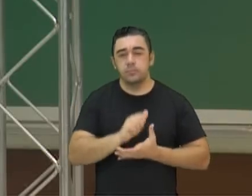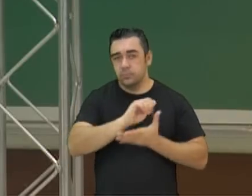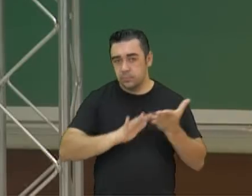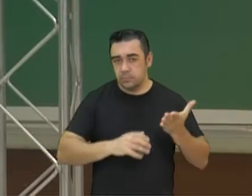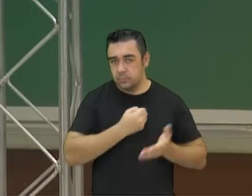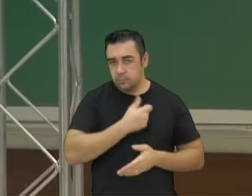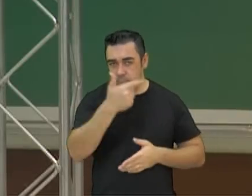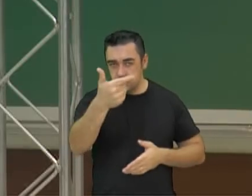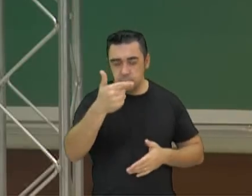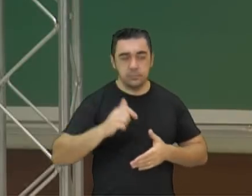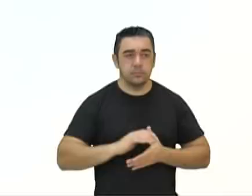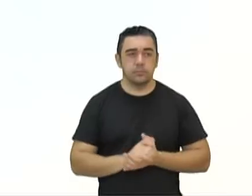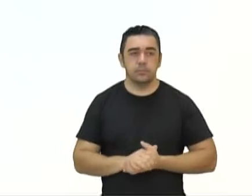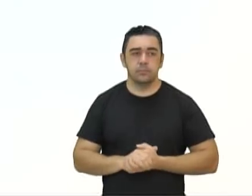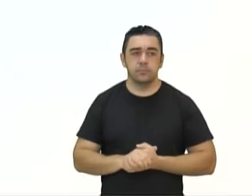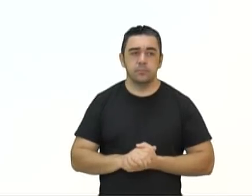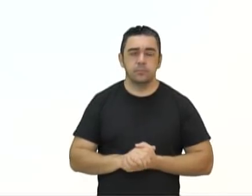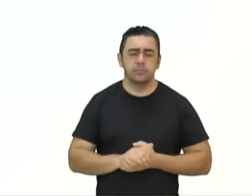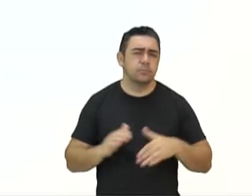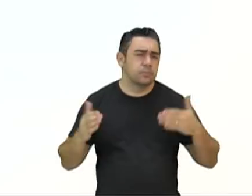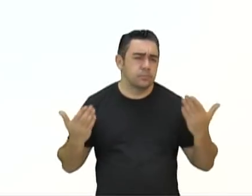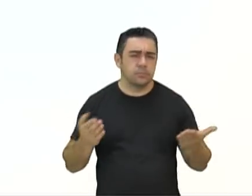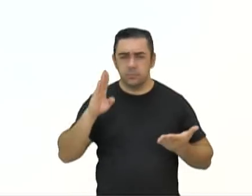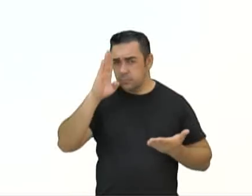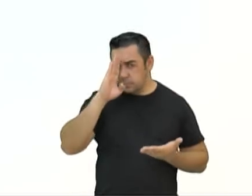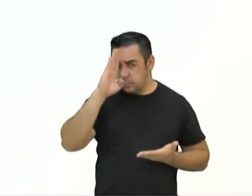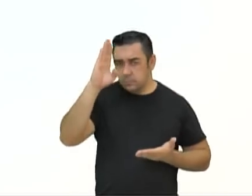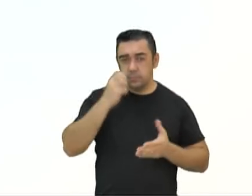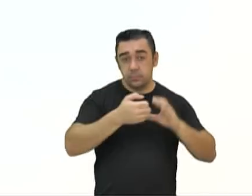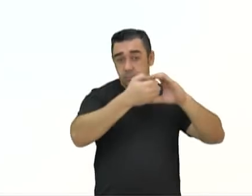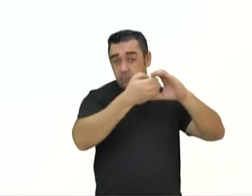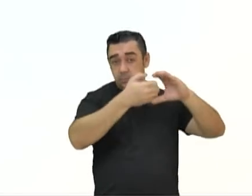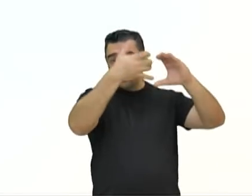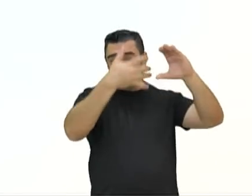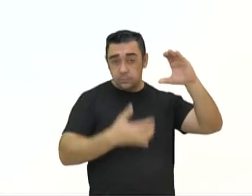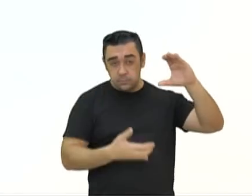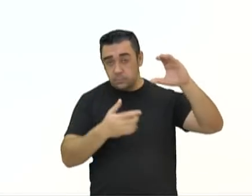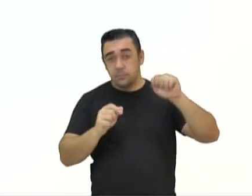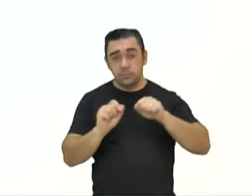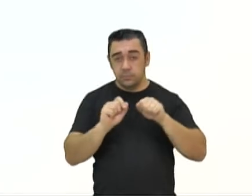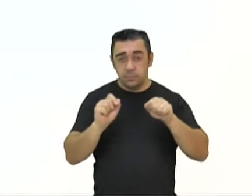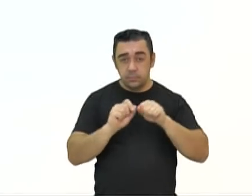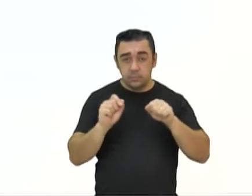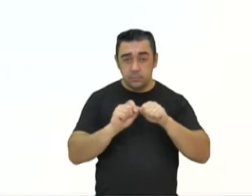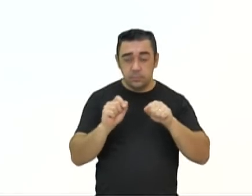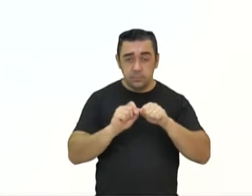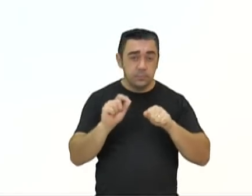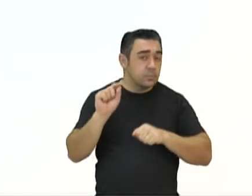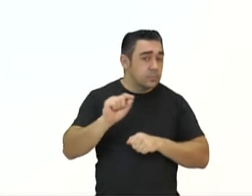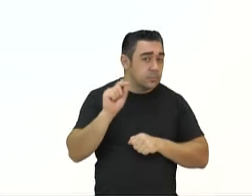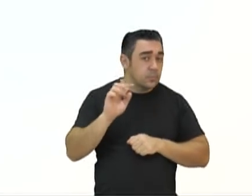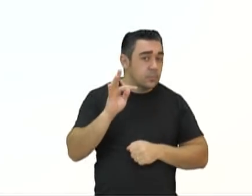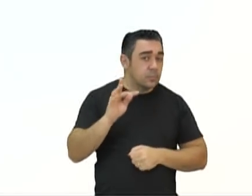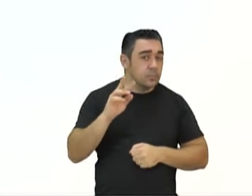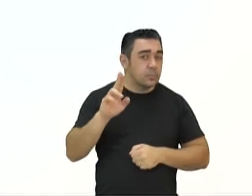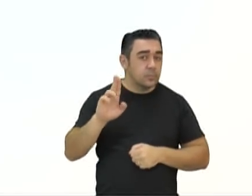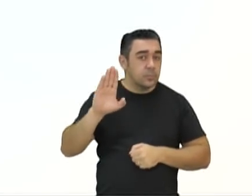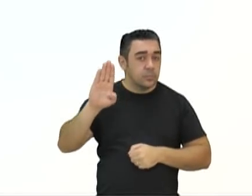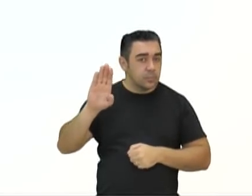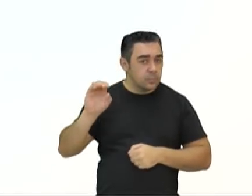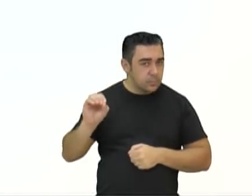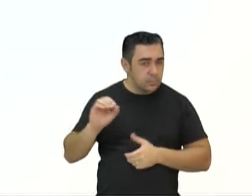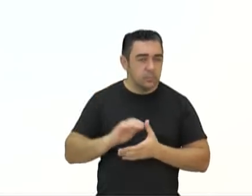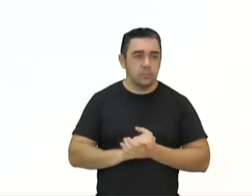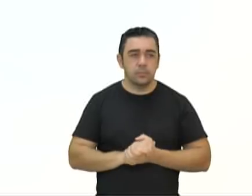Atividade 2. Qual a principal característica da manobra do tubo no surf?